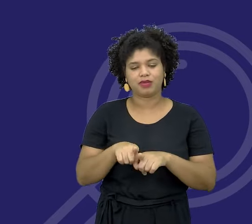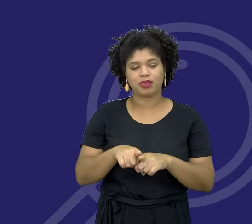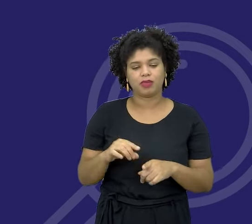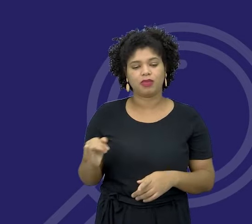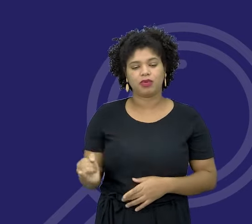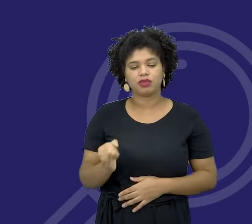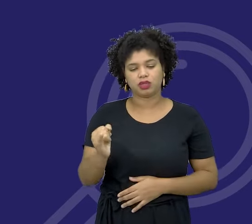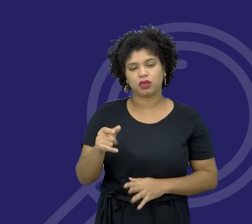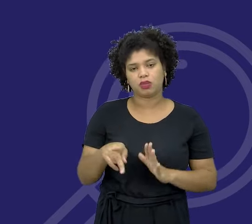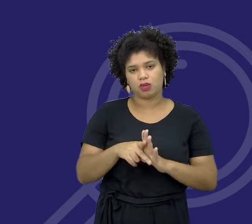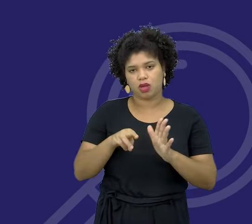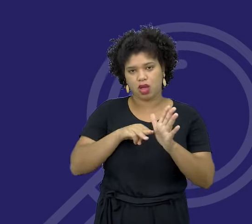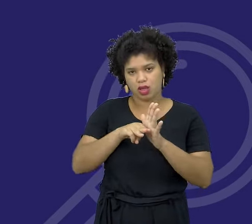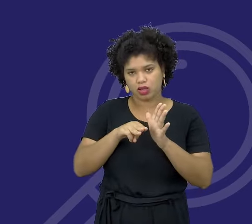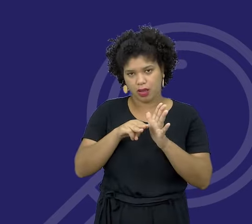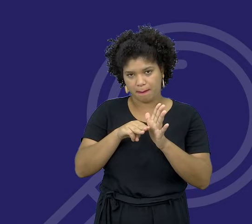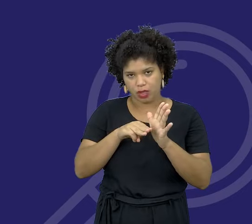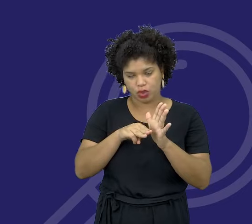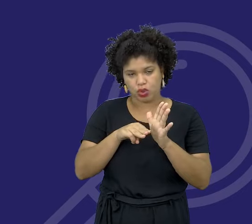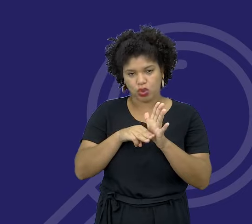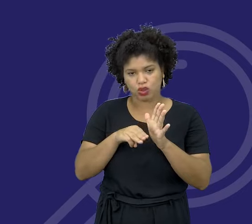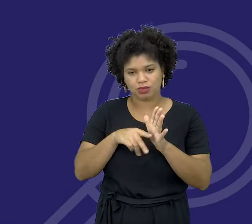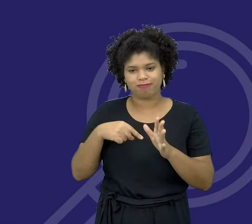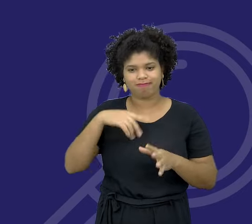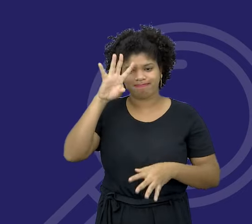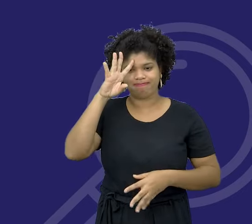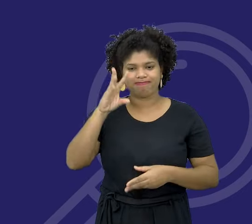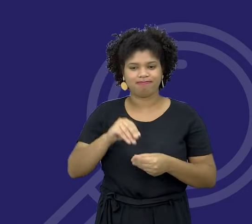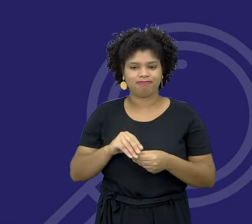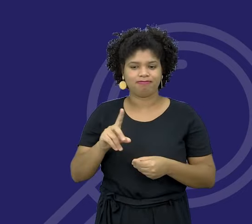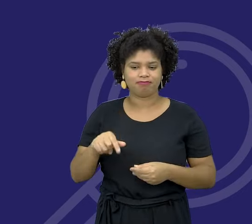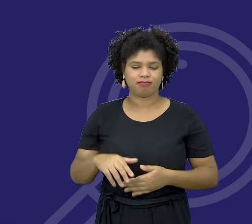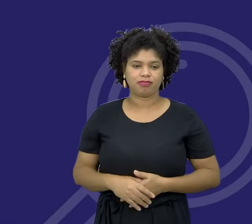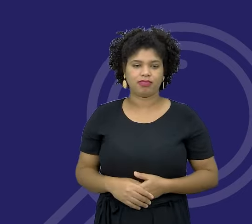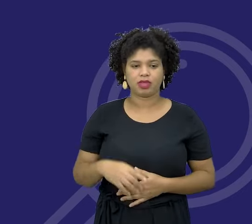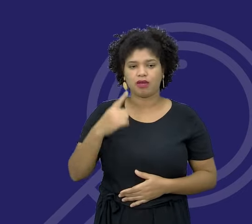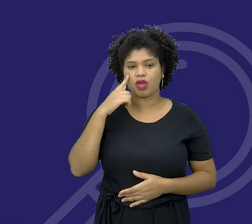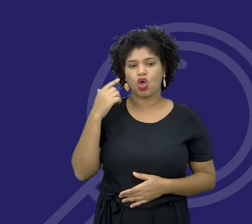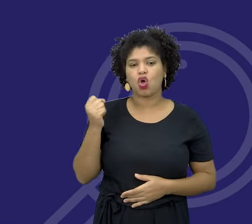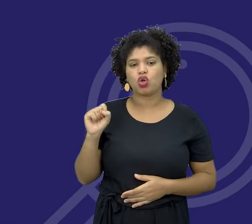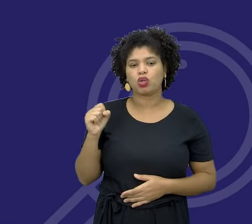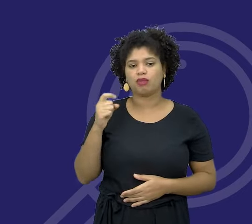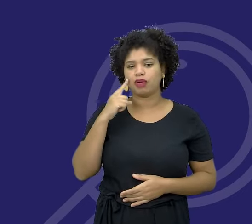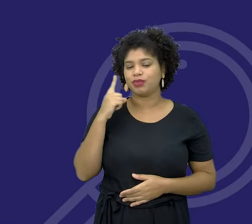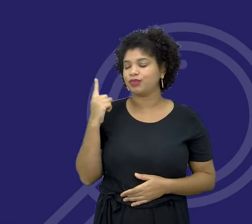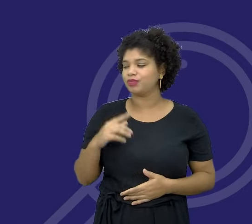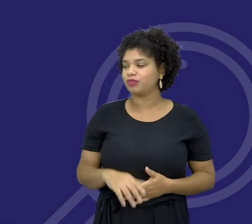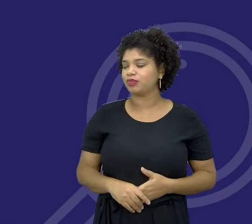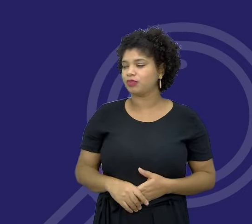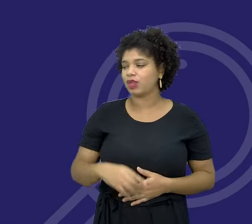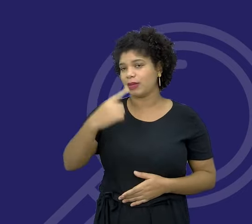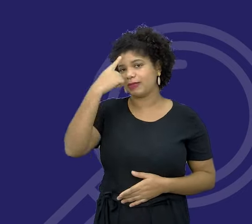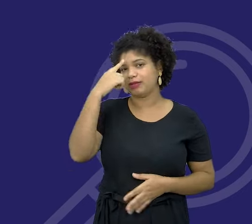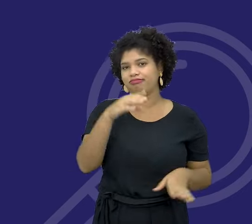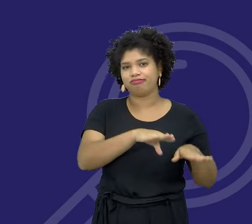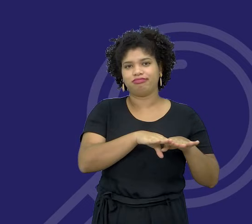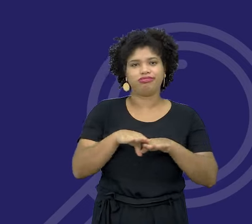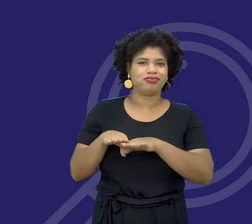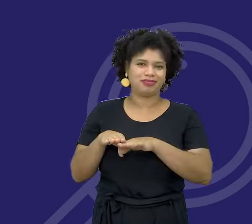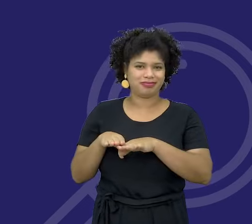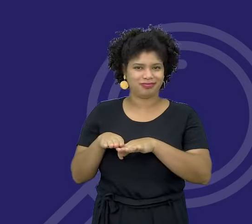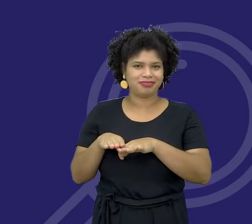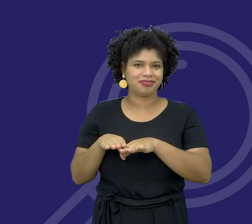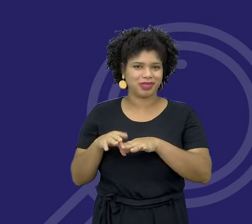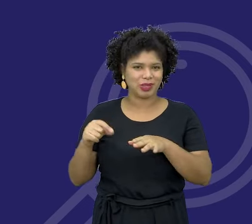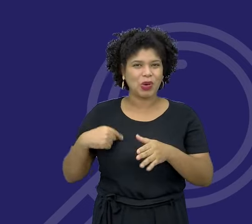importante metodologicamente isso. Então, a oitava busca do consenso. Após as etapas anteriores, o